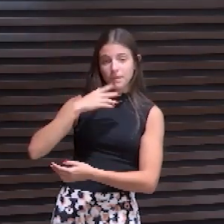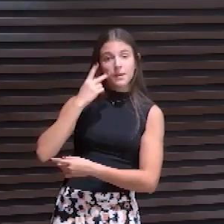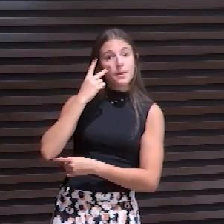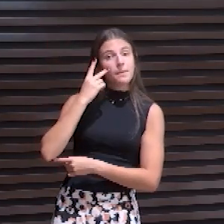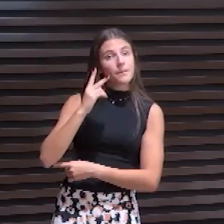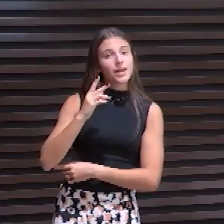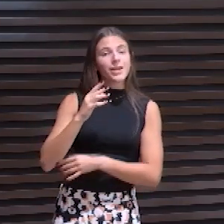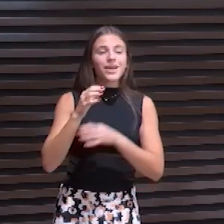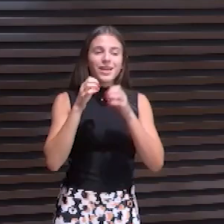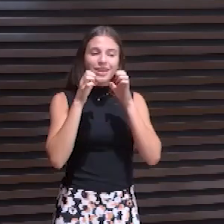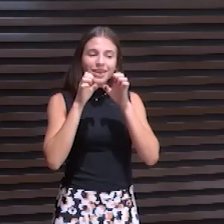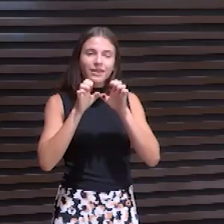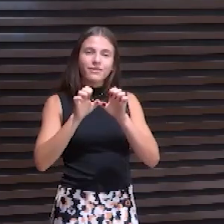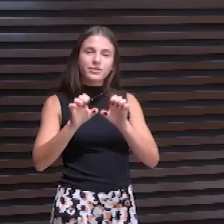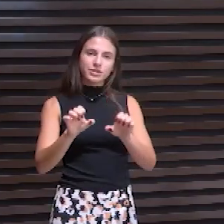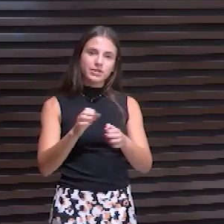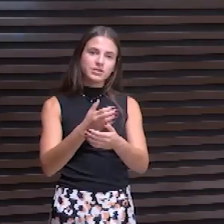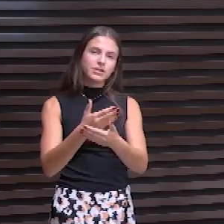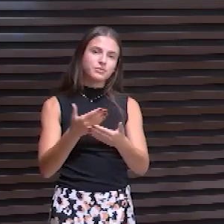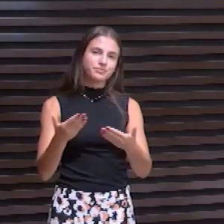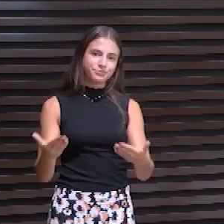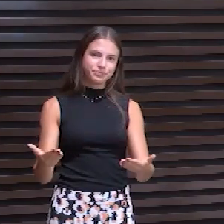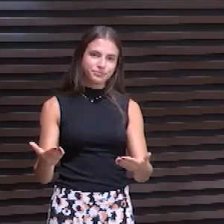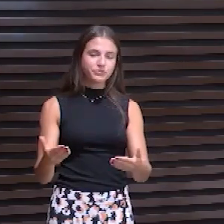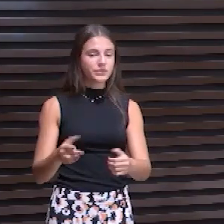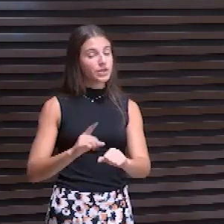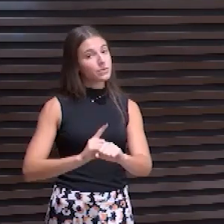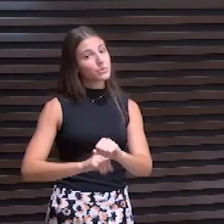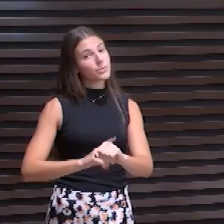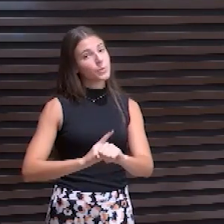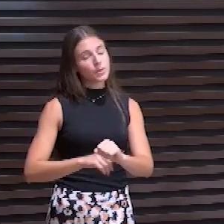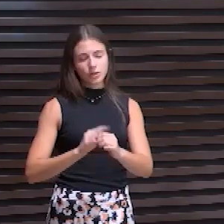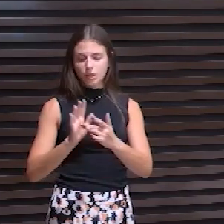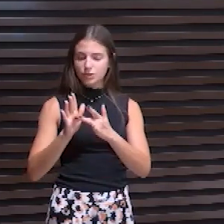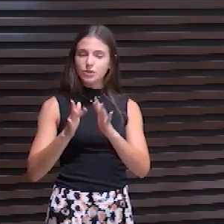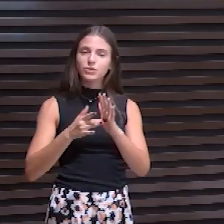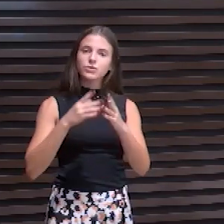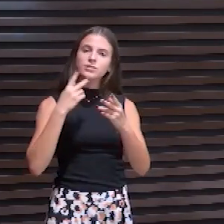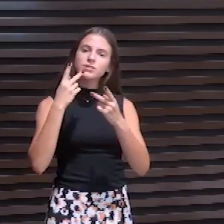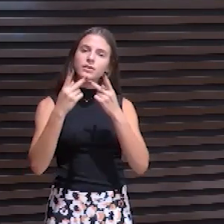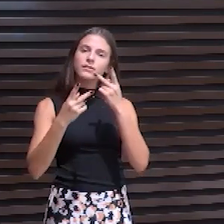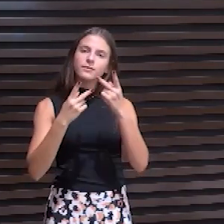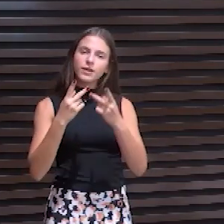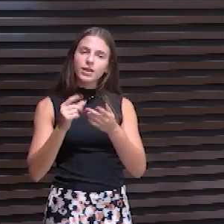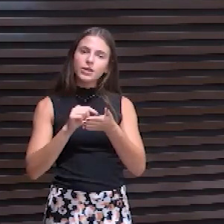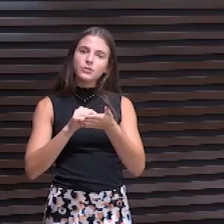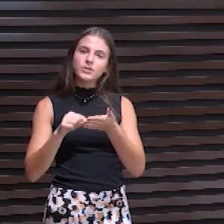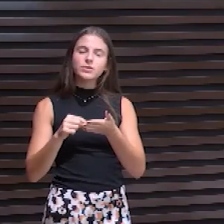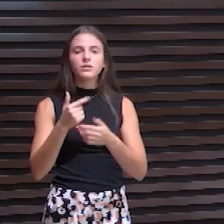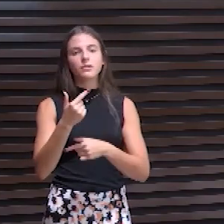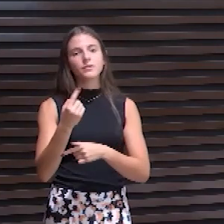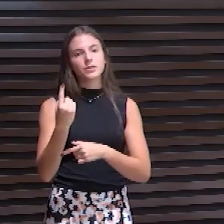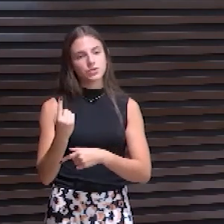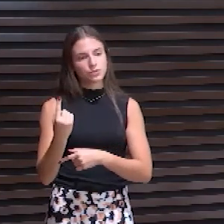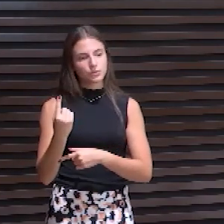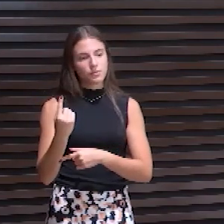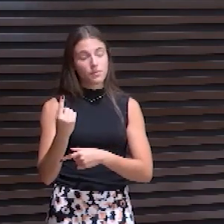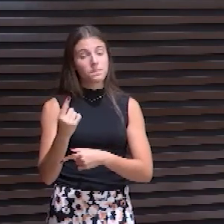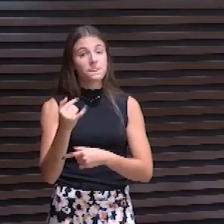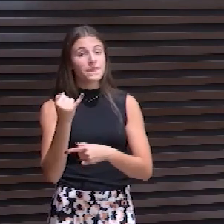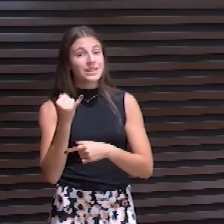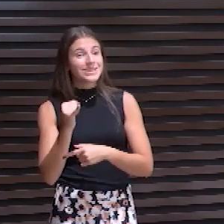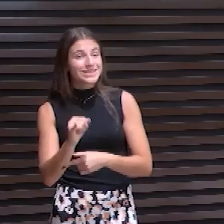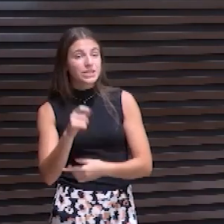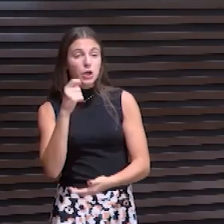e oprimidos. E quando ele diz, no versículo 21 de Lucas capítulo 4, hoje se cumpriu a